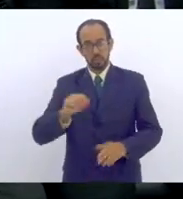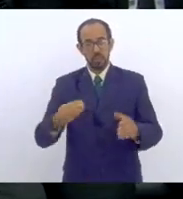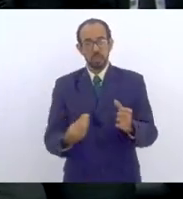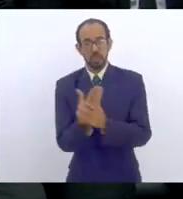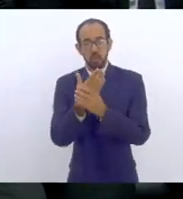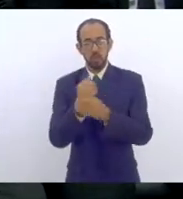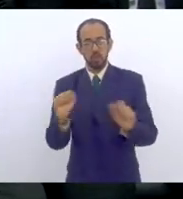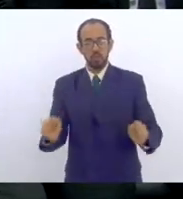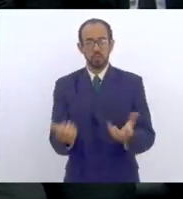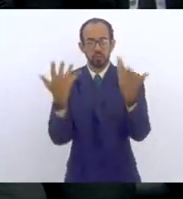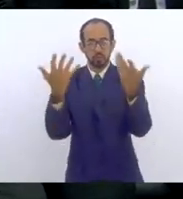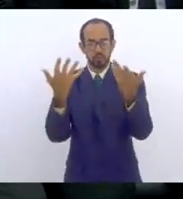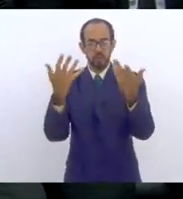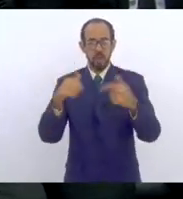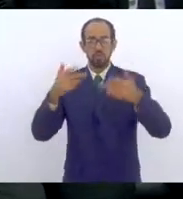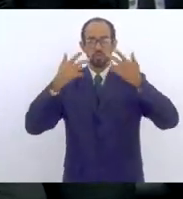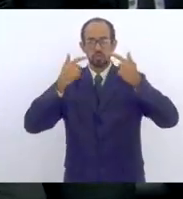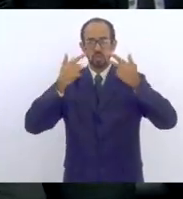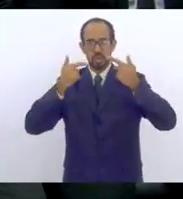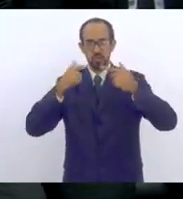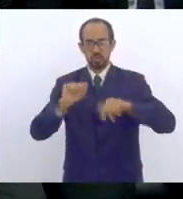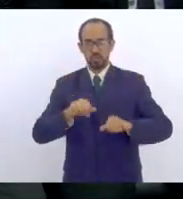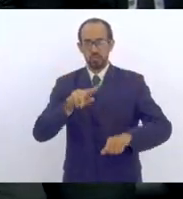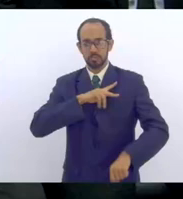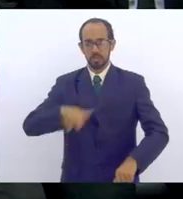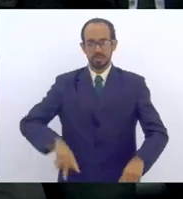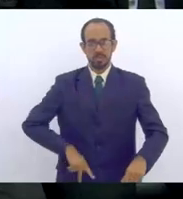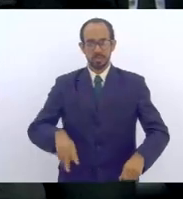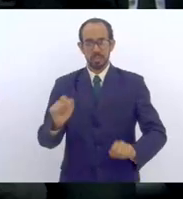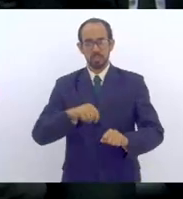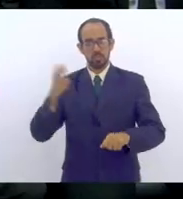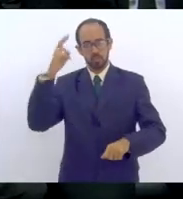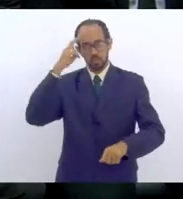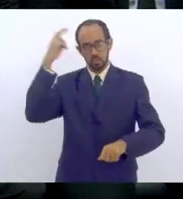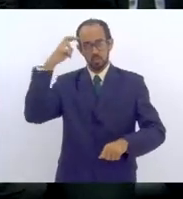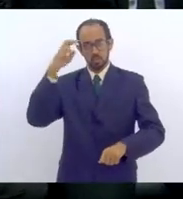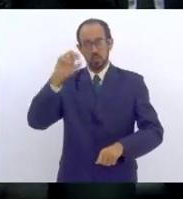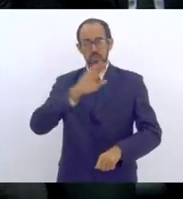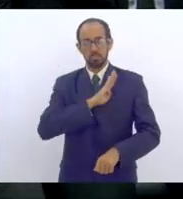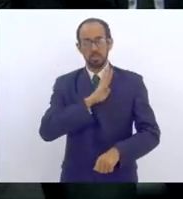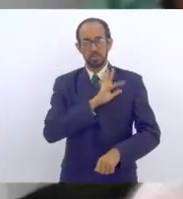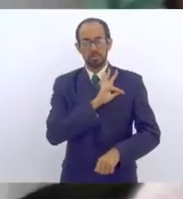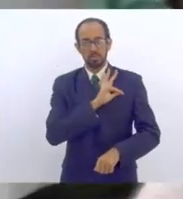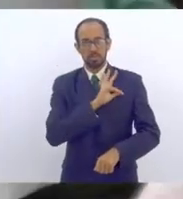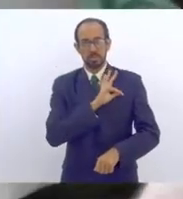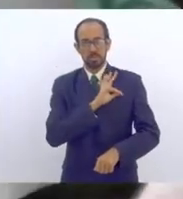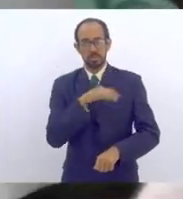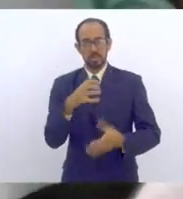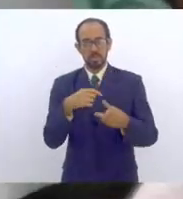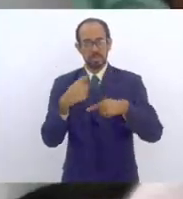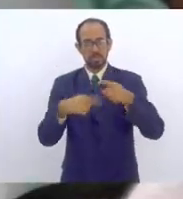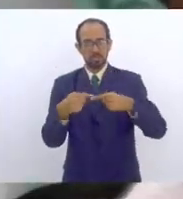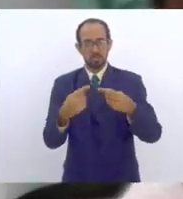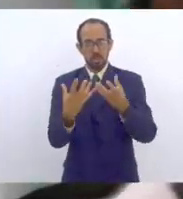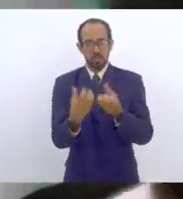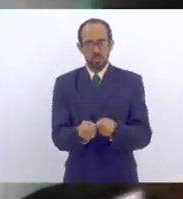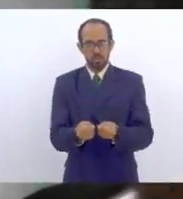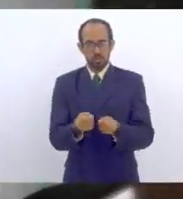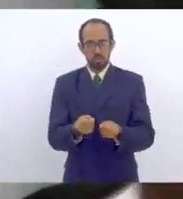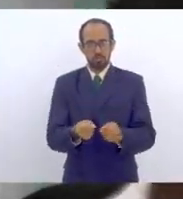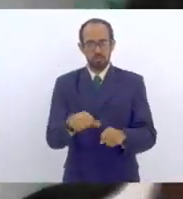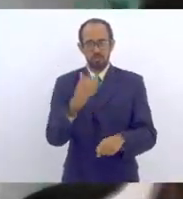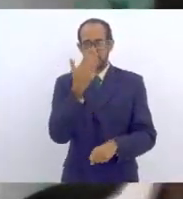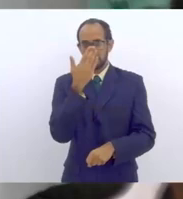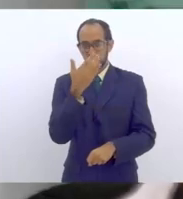foi presidente do Fórum de gestores de cultura da Baixada Fluminense ao assumir o cabo em fevereiro de 2021 Santana